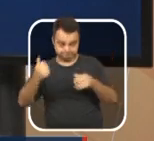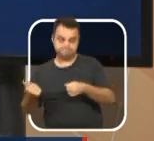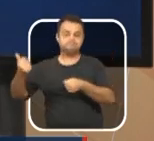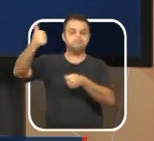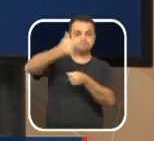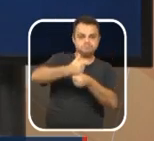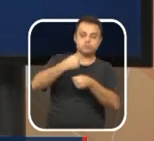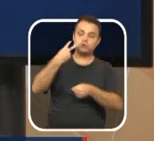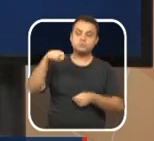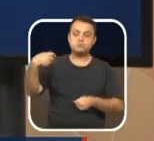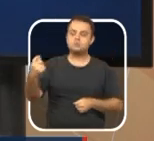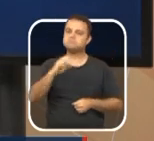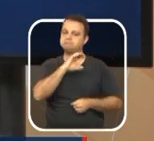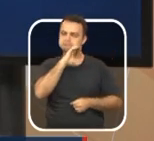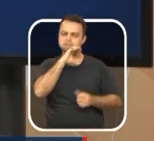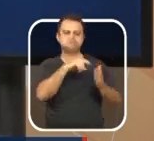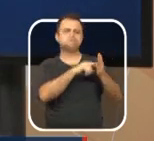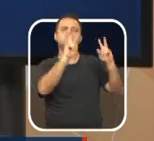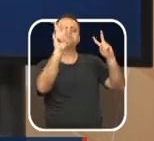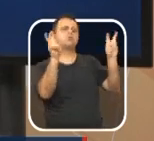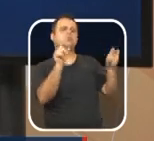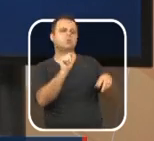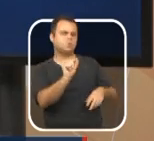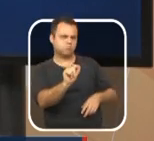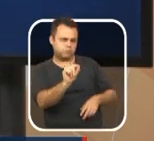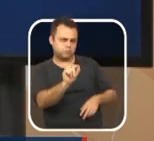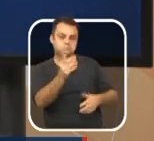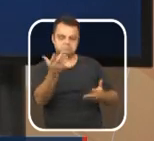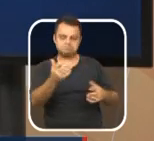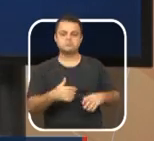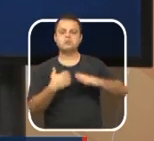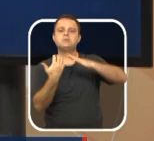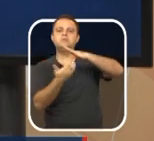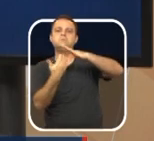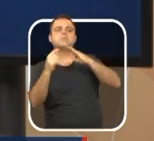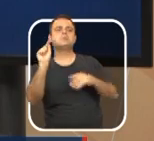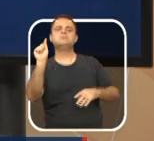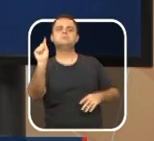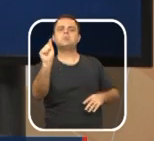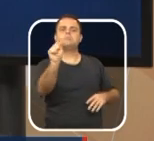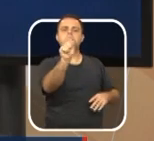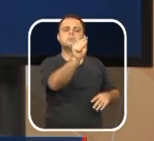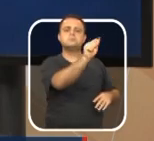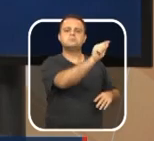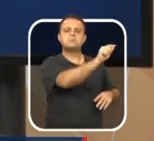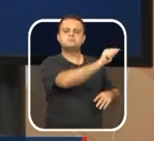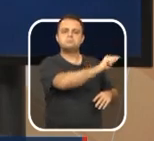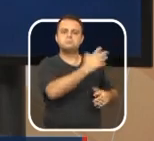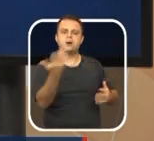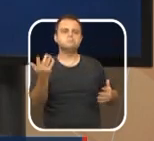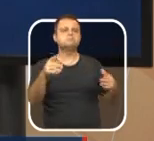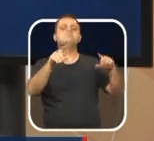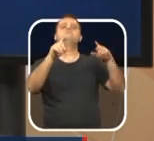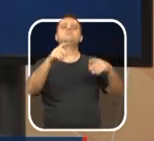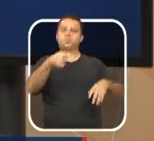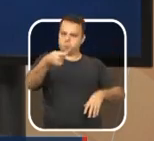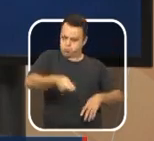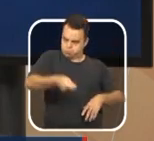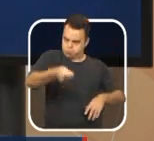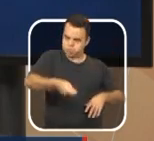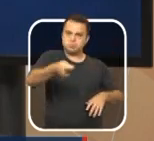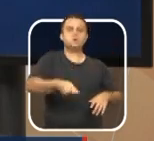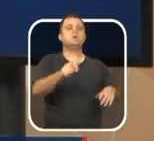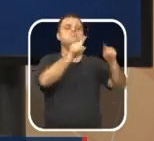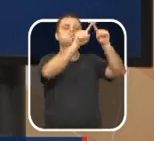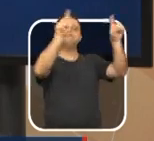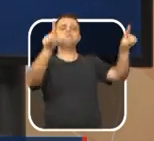Juli o projeto para obrigar a fixação de cartaz pelas empresas e estabelecimentos da cidade informando a prática